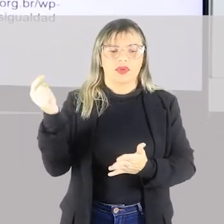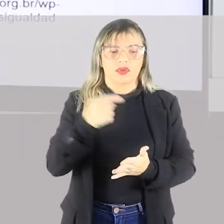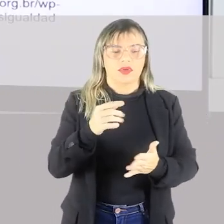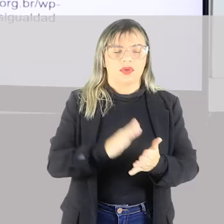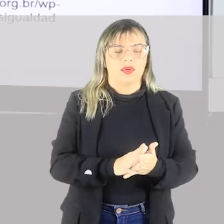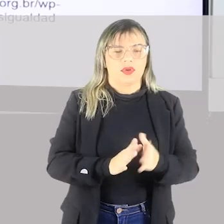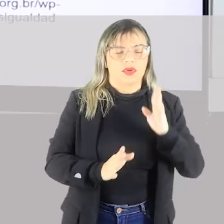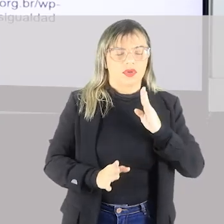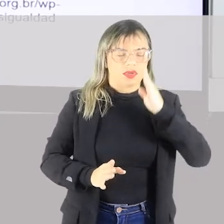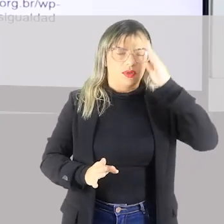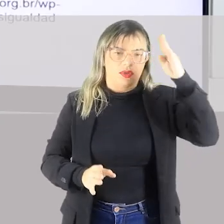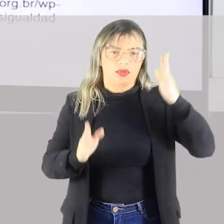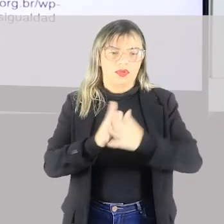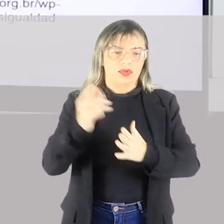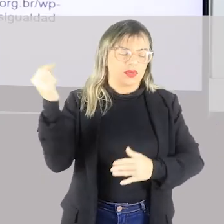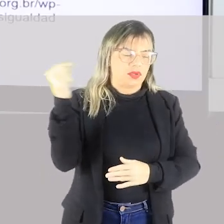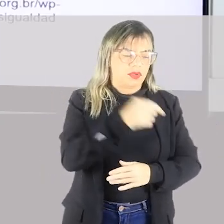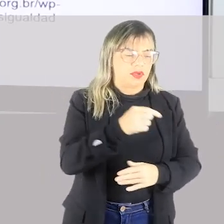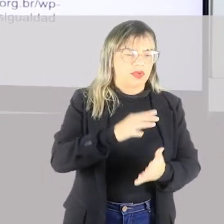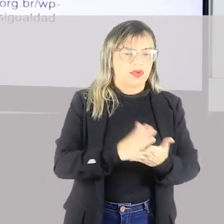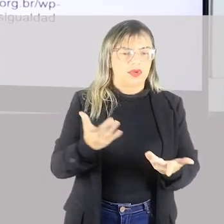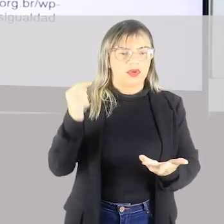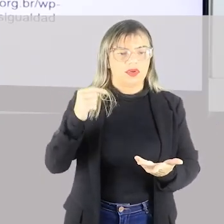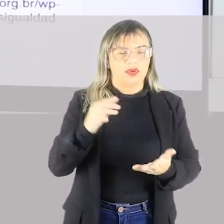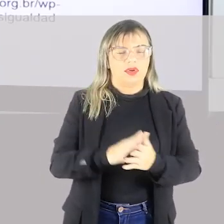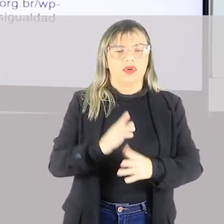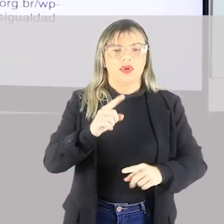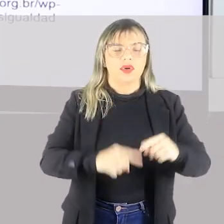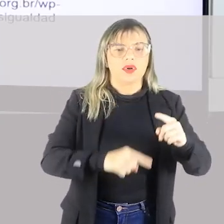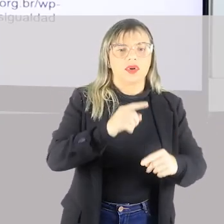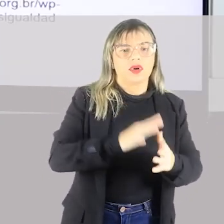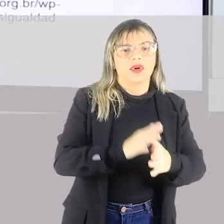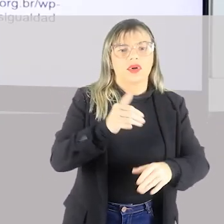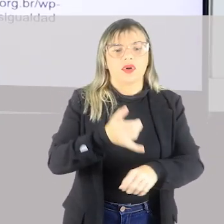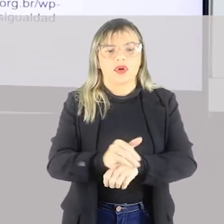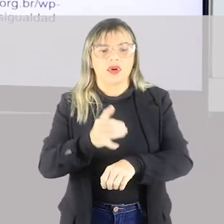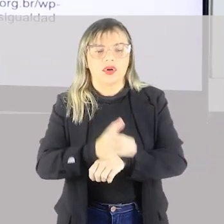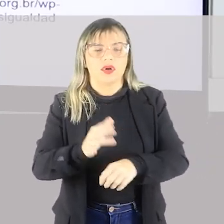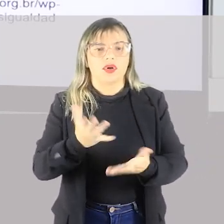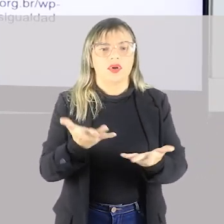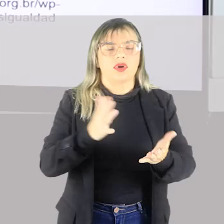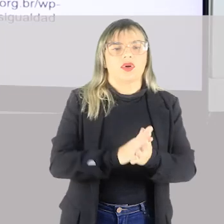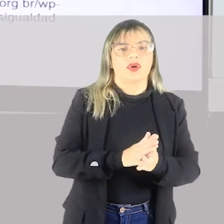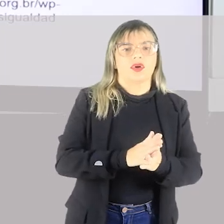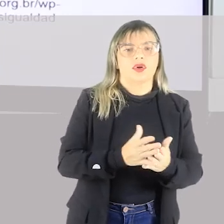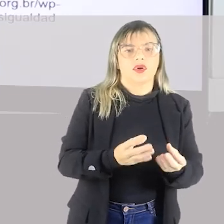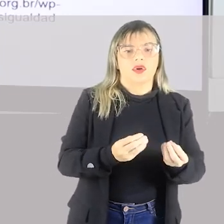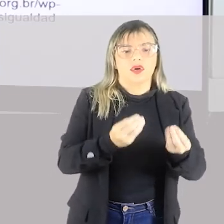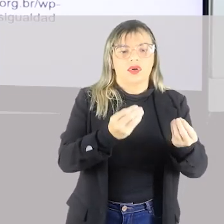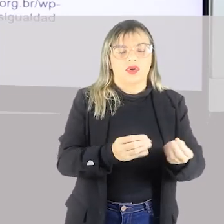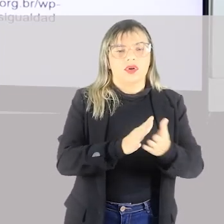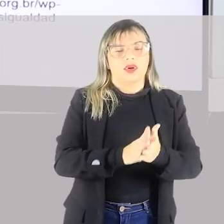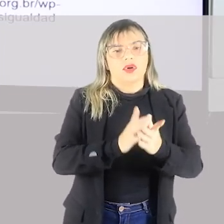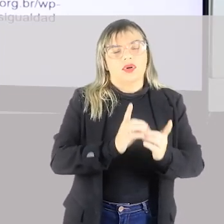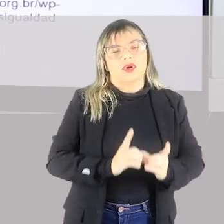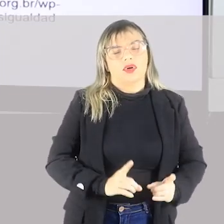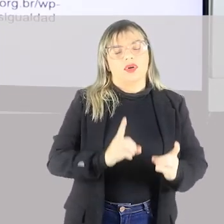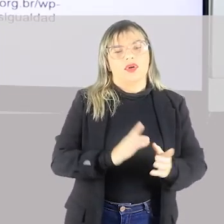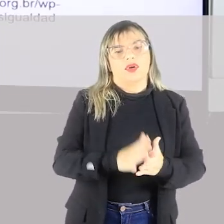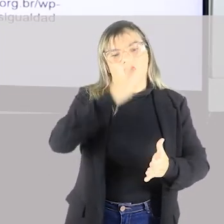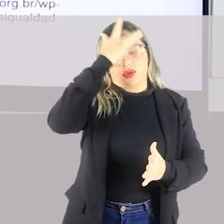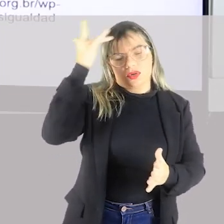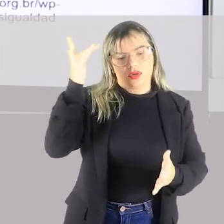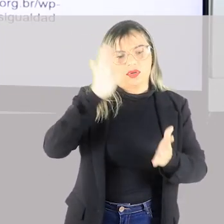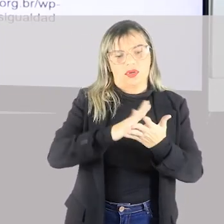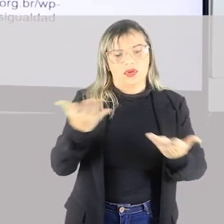lado, principalmente, tenham aparelhos e serviços públicos que garantam uma vida mais digna para essas pessoas. Aqui, por exemplo, nessa